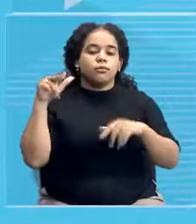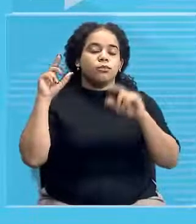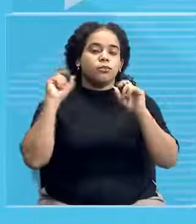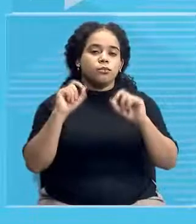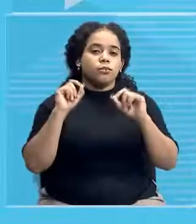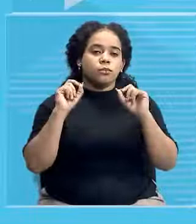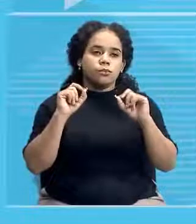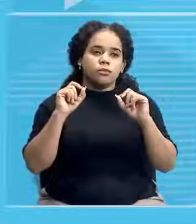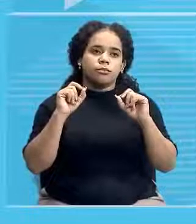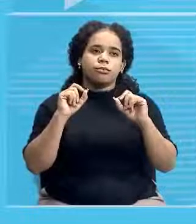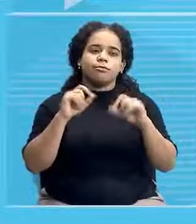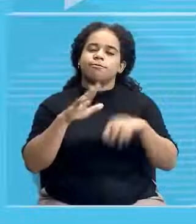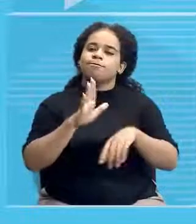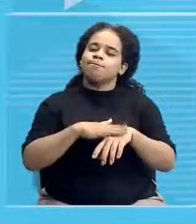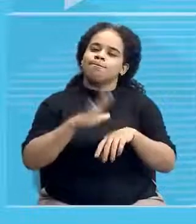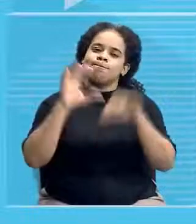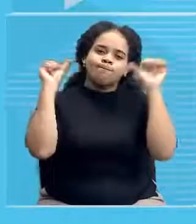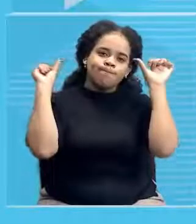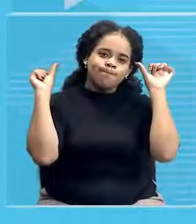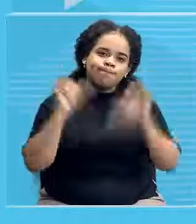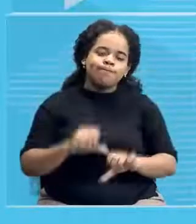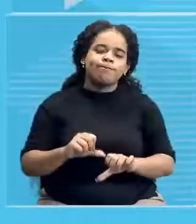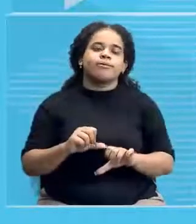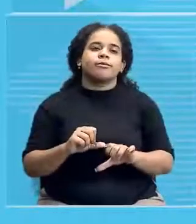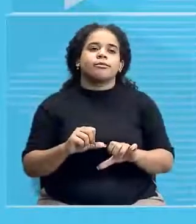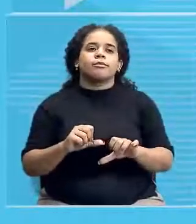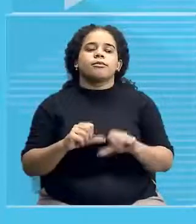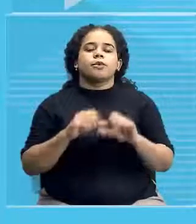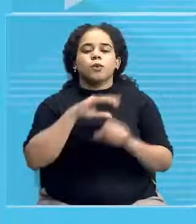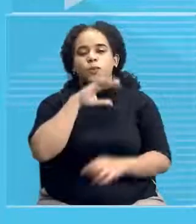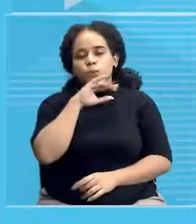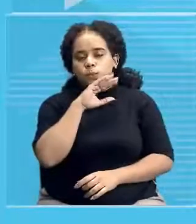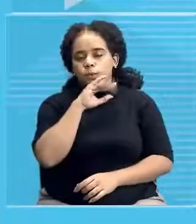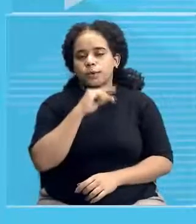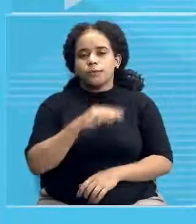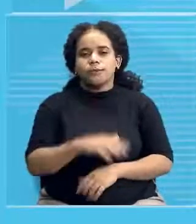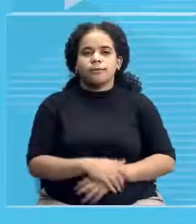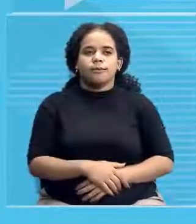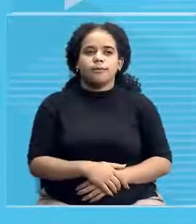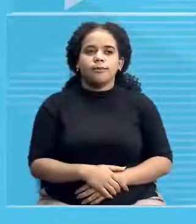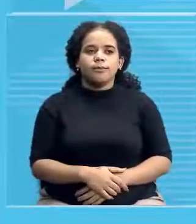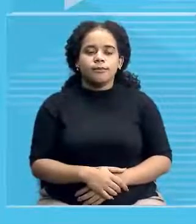tão maus, ruins, más.